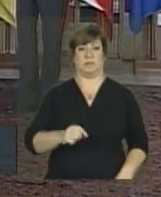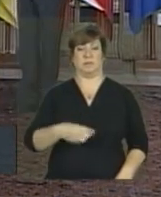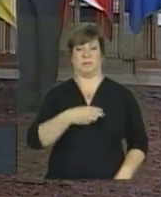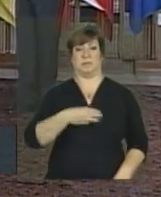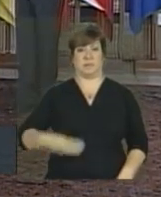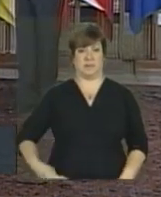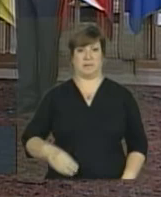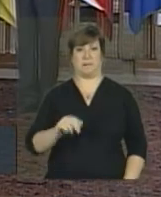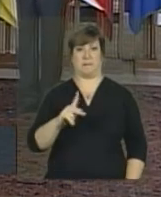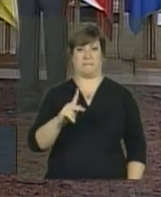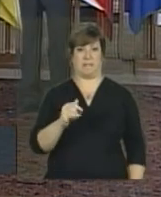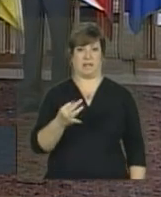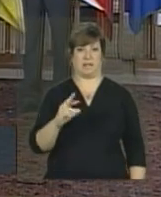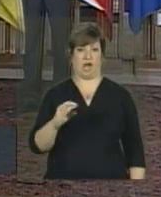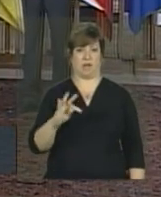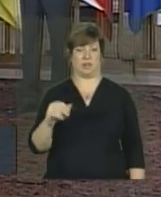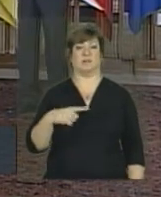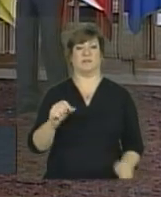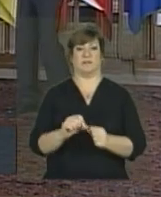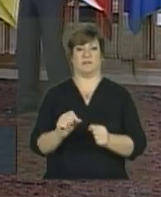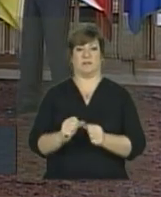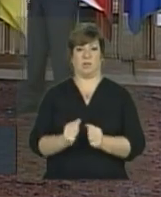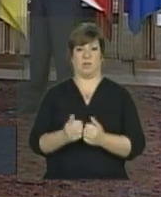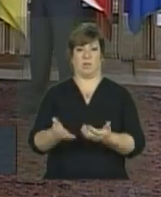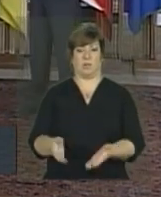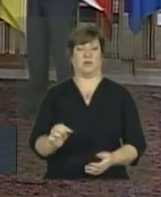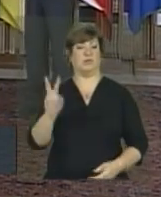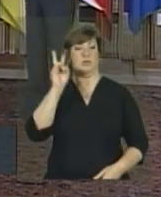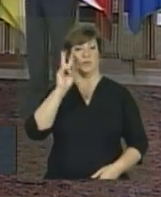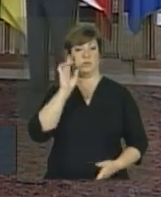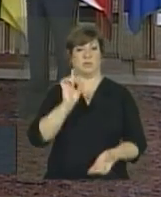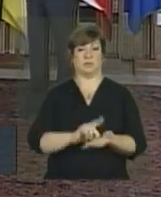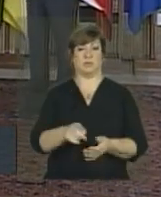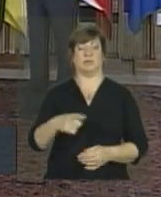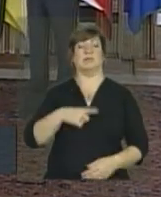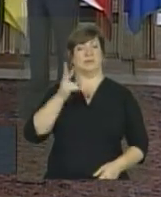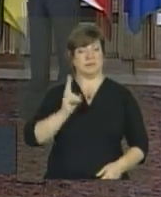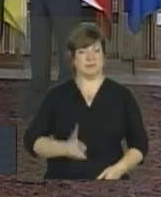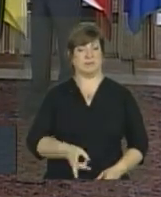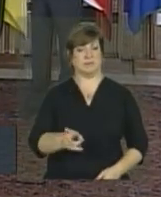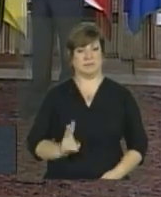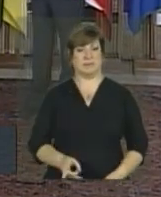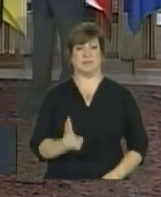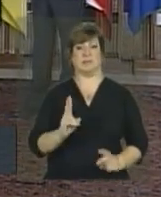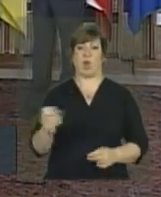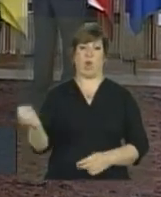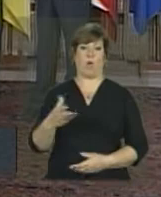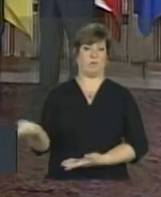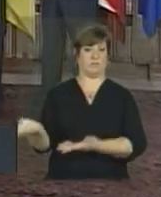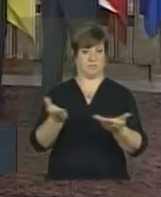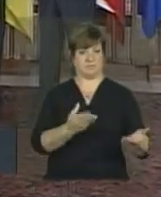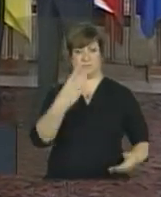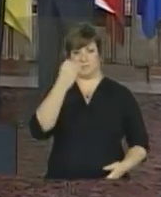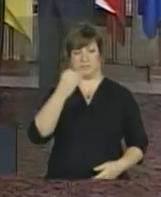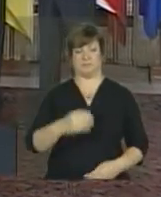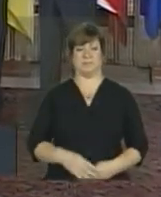Relações, Antônio Patriota, é uma foto histórica e se repete a cada novo embaixador.